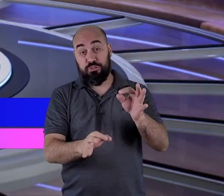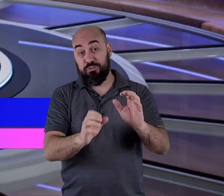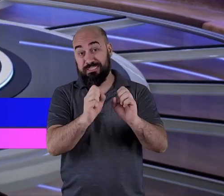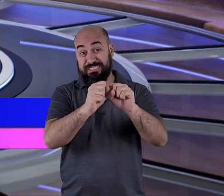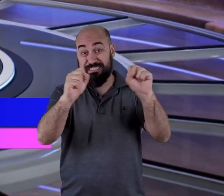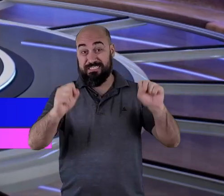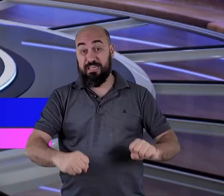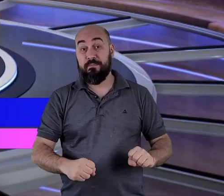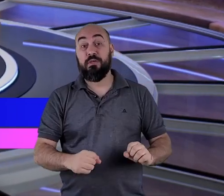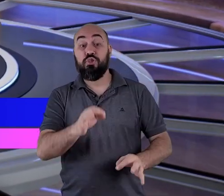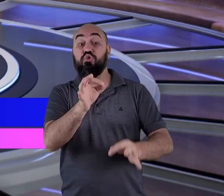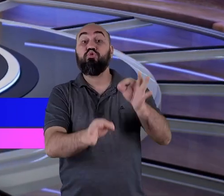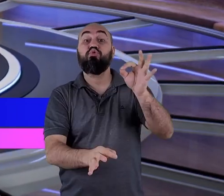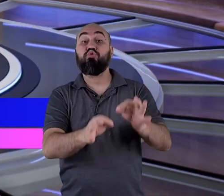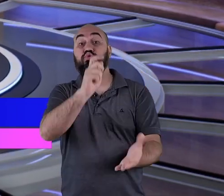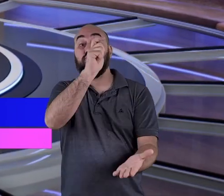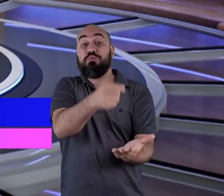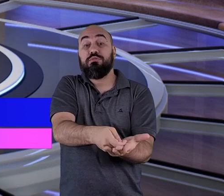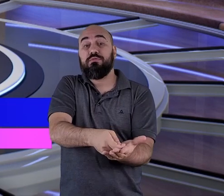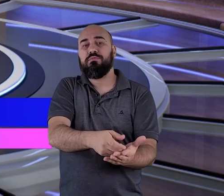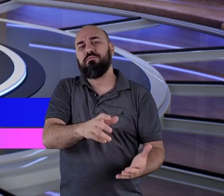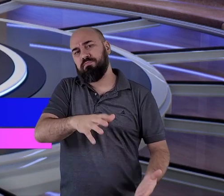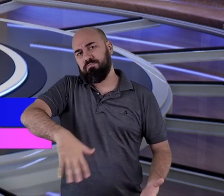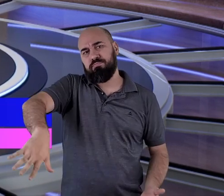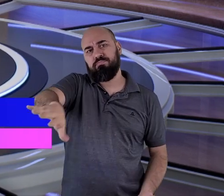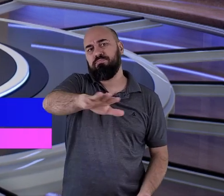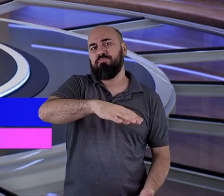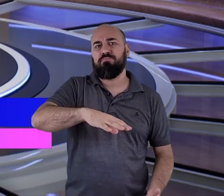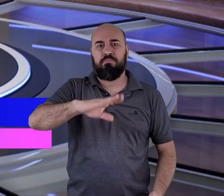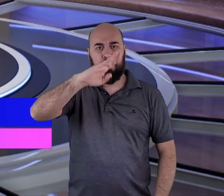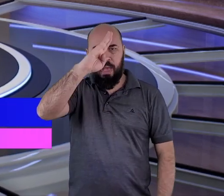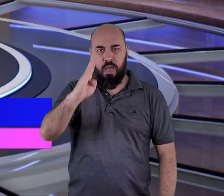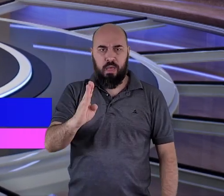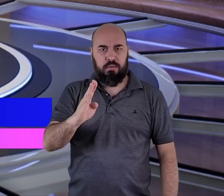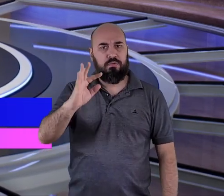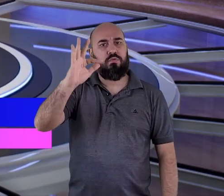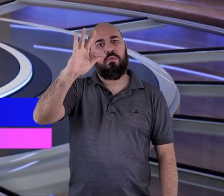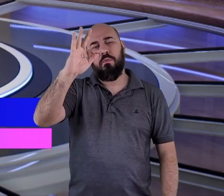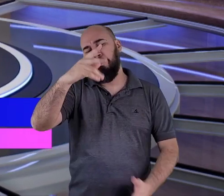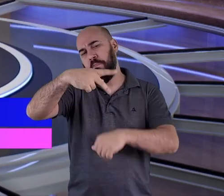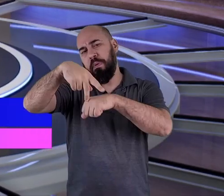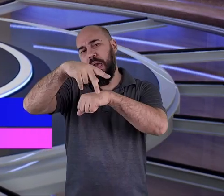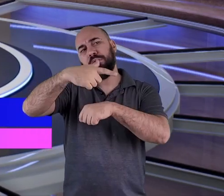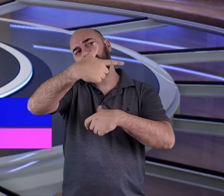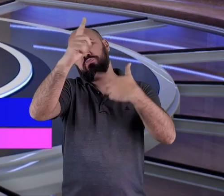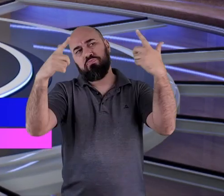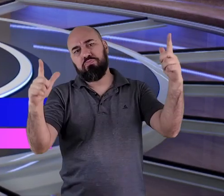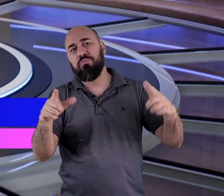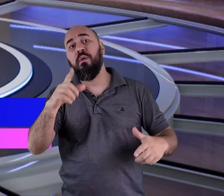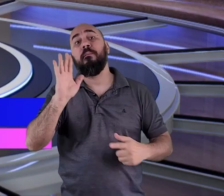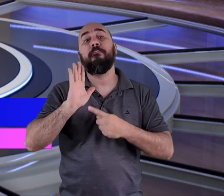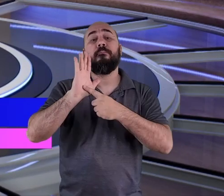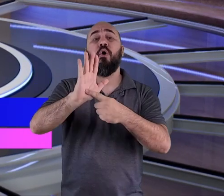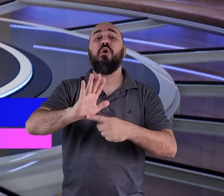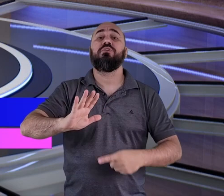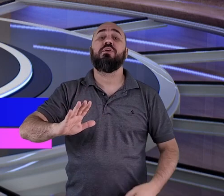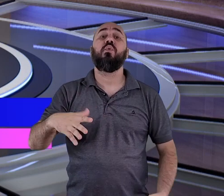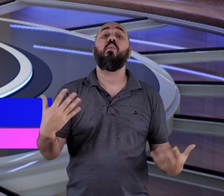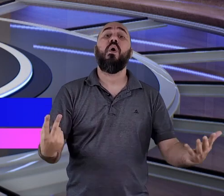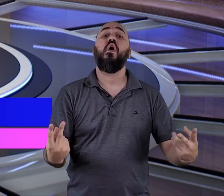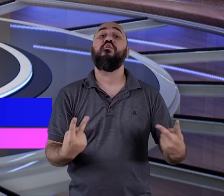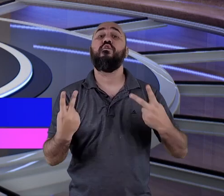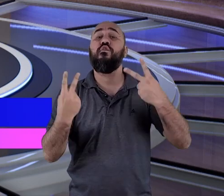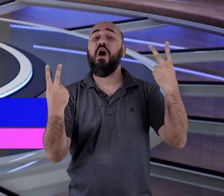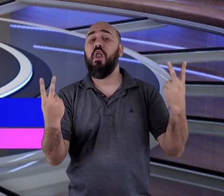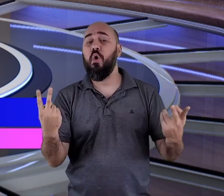revela o caráter do governo, os princípios por trás do país e os seus valores principais. Se